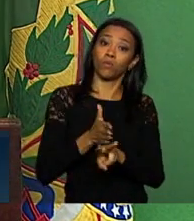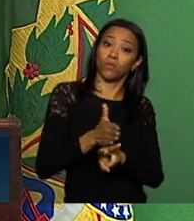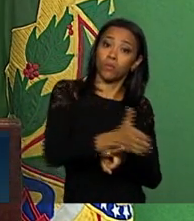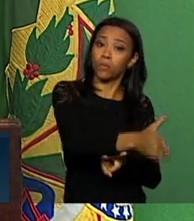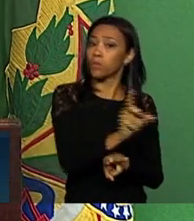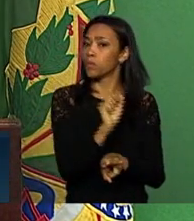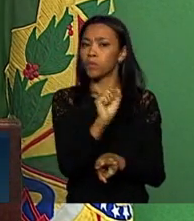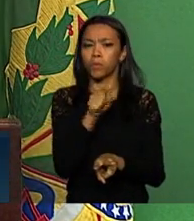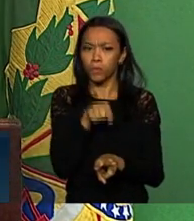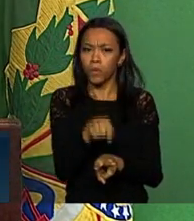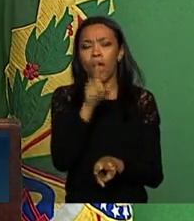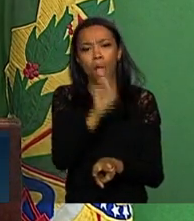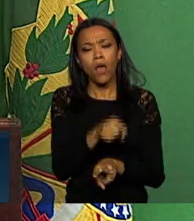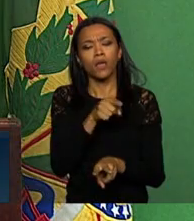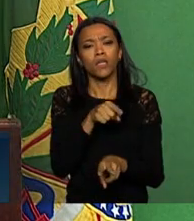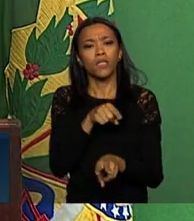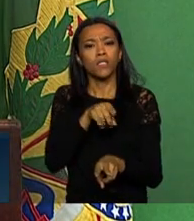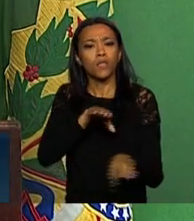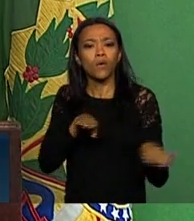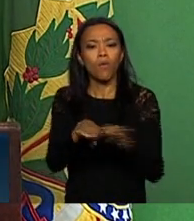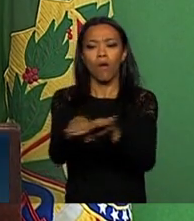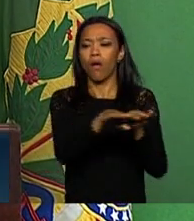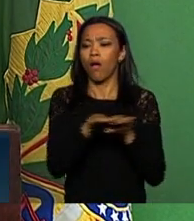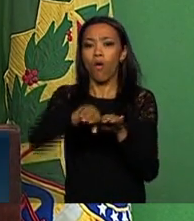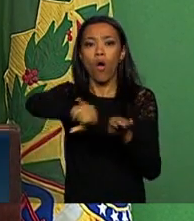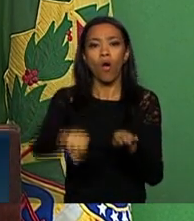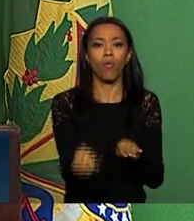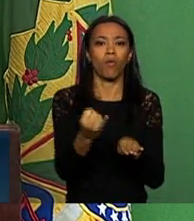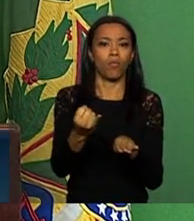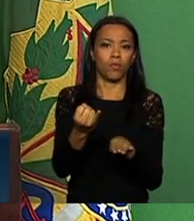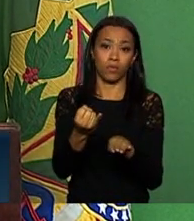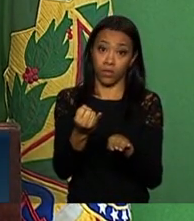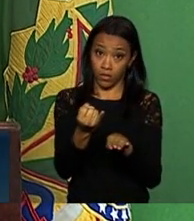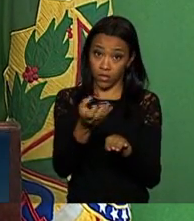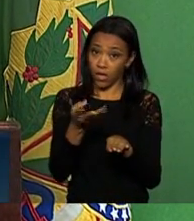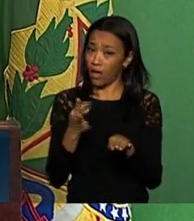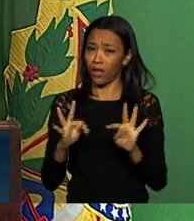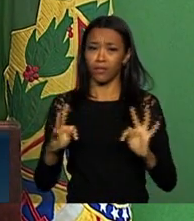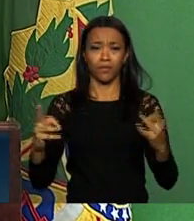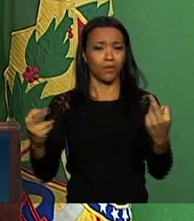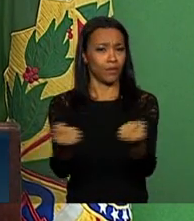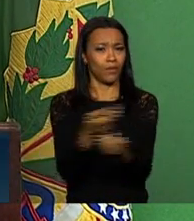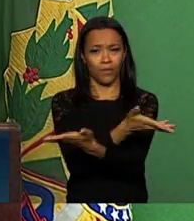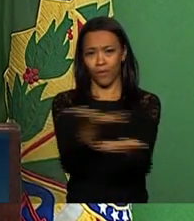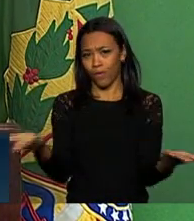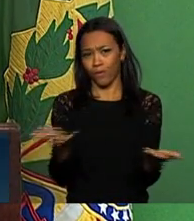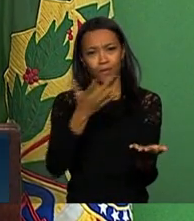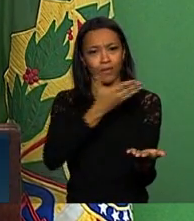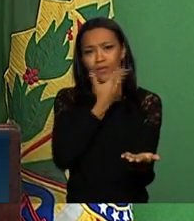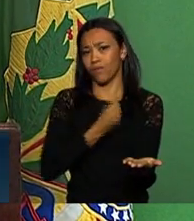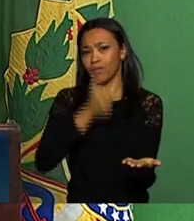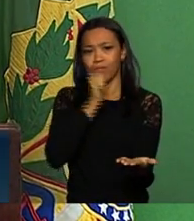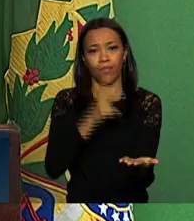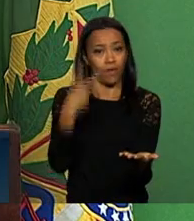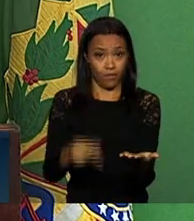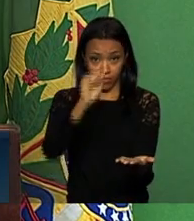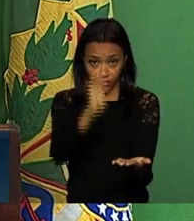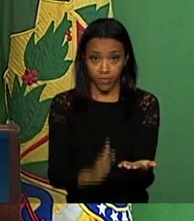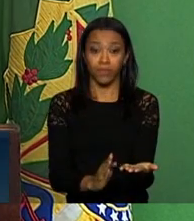assegurar igualdade de oportunidades a todos os cidadãos a todas as cidadãs